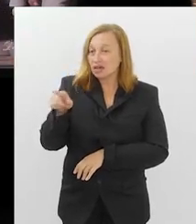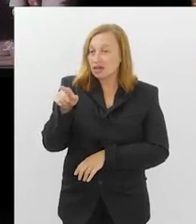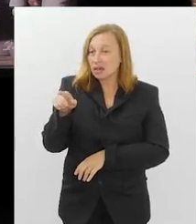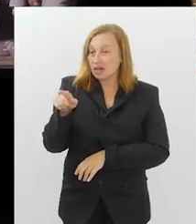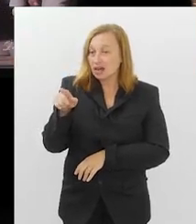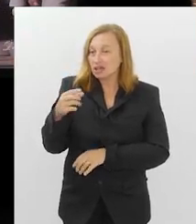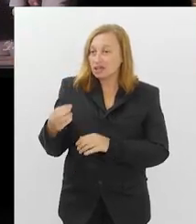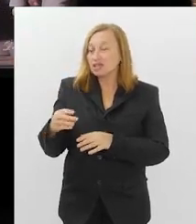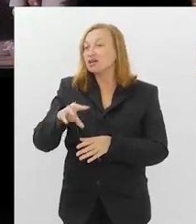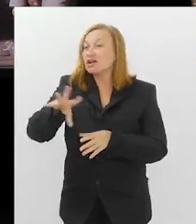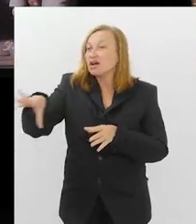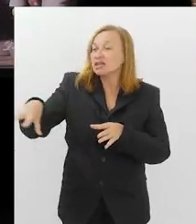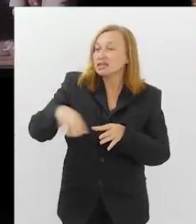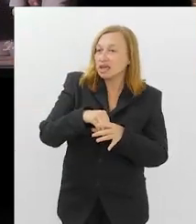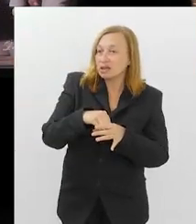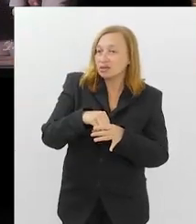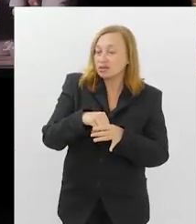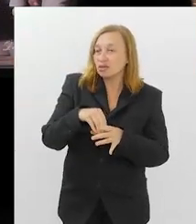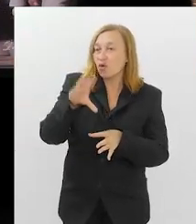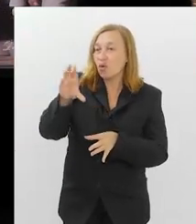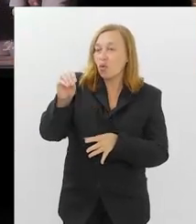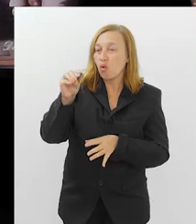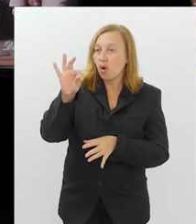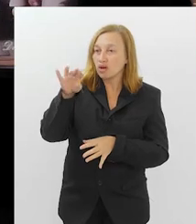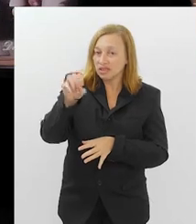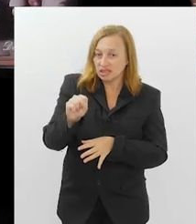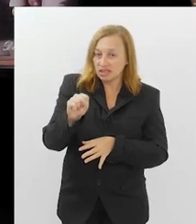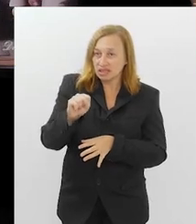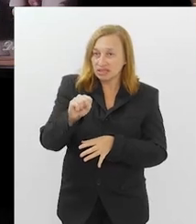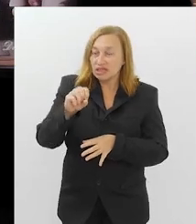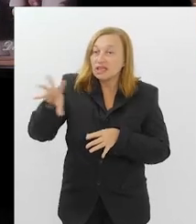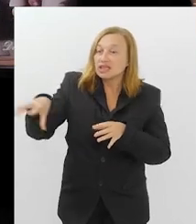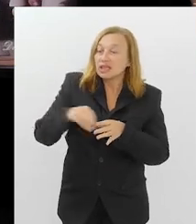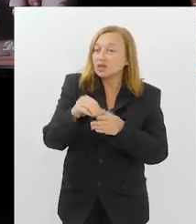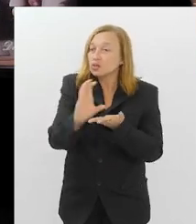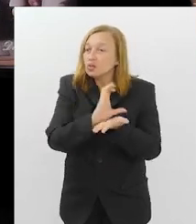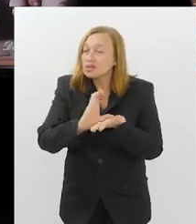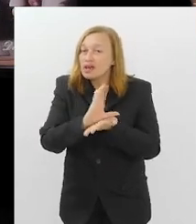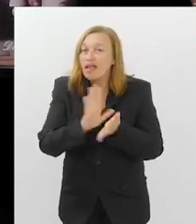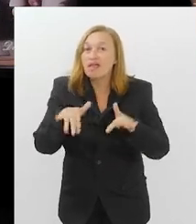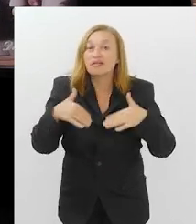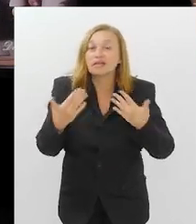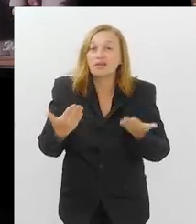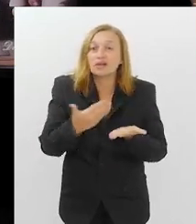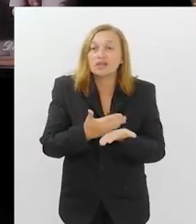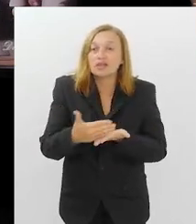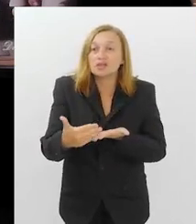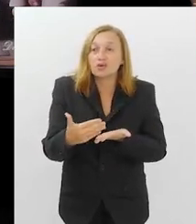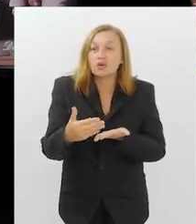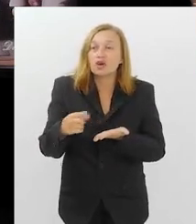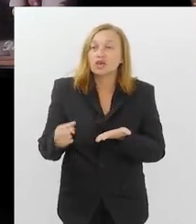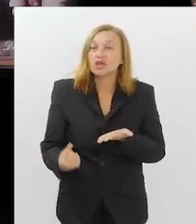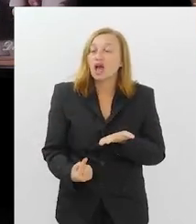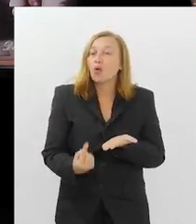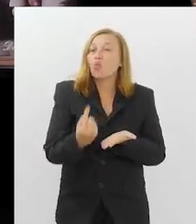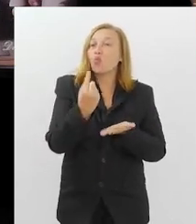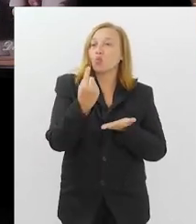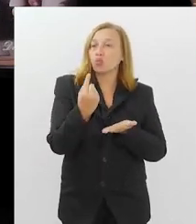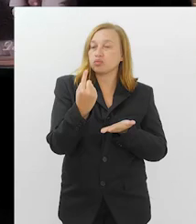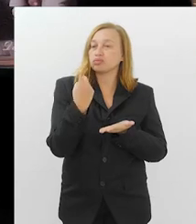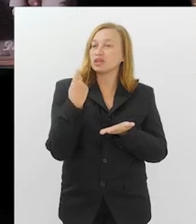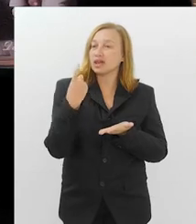cota dentro do conselho das seccionais. Então, isso daí passou. E a